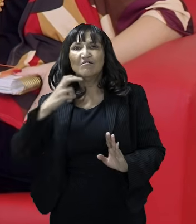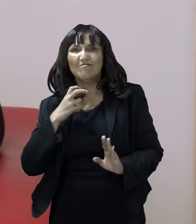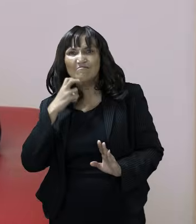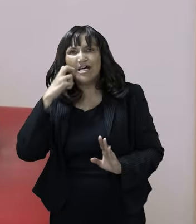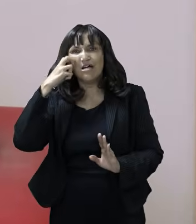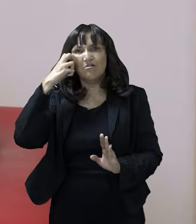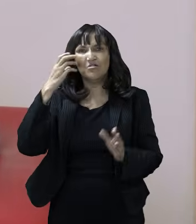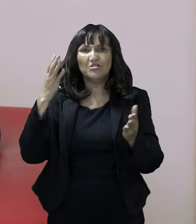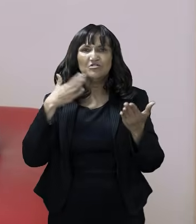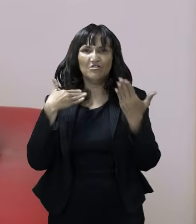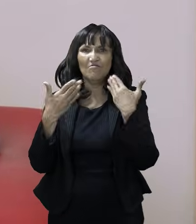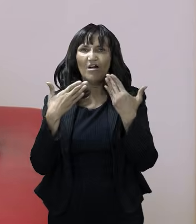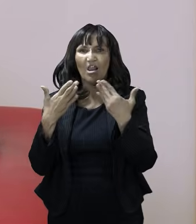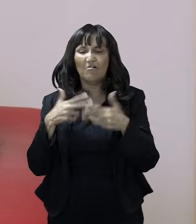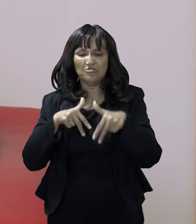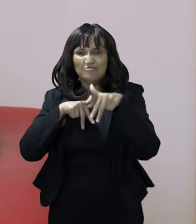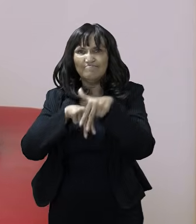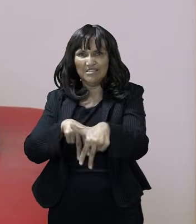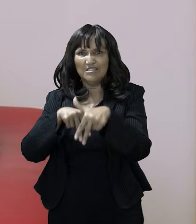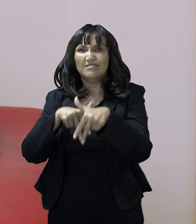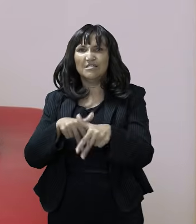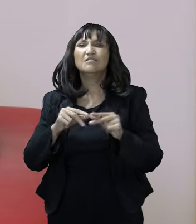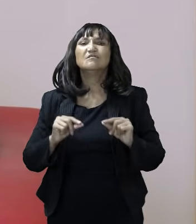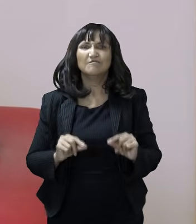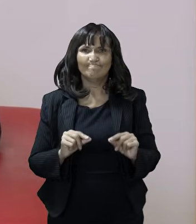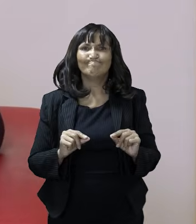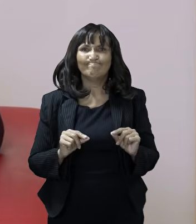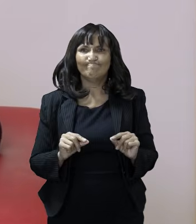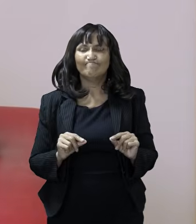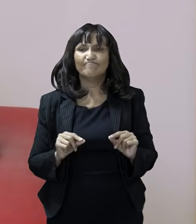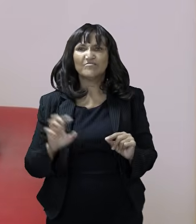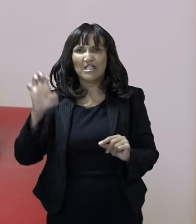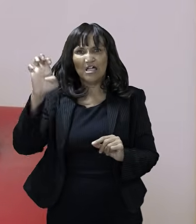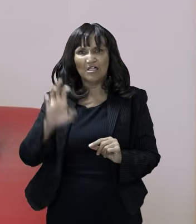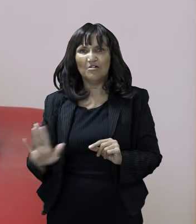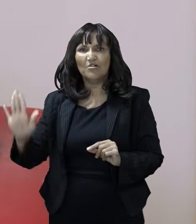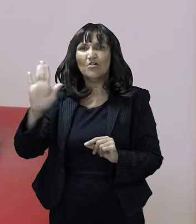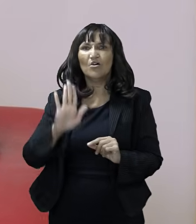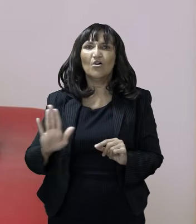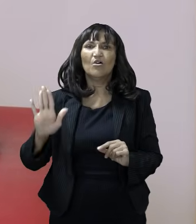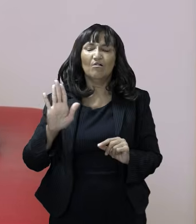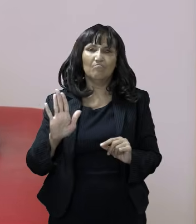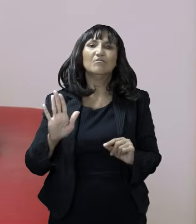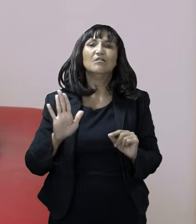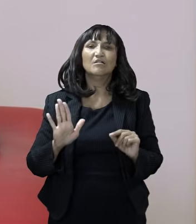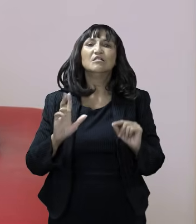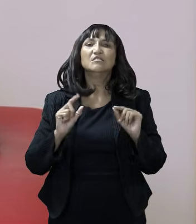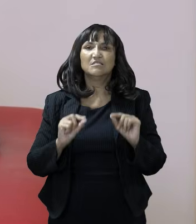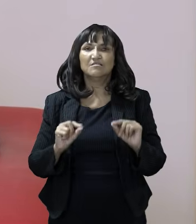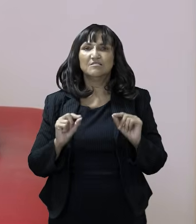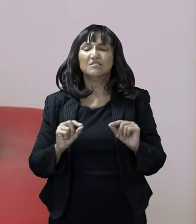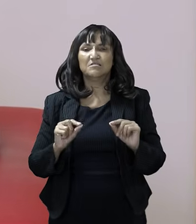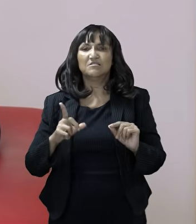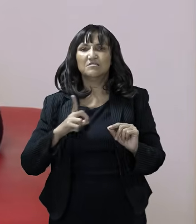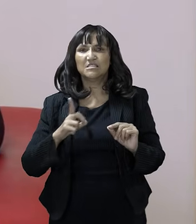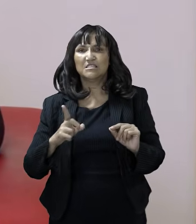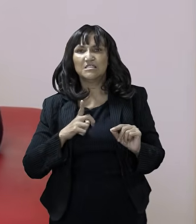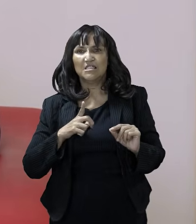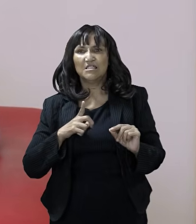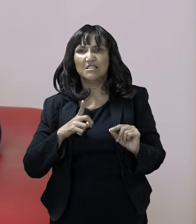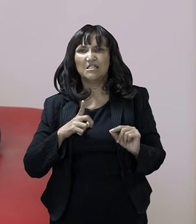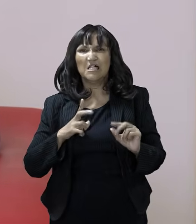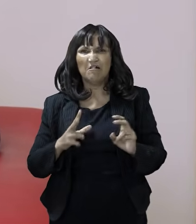Hoje não tem, hoje é militante, né? Na Europa mesmo, o Estado de Bem-Estar Social era